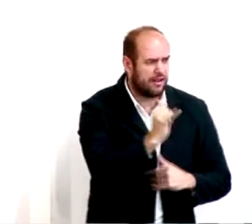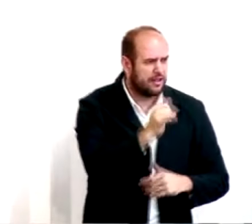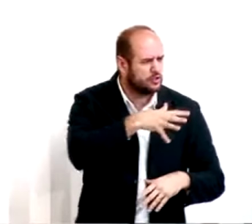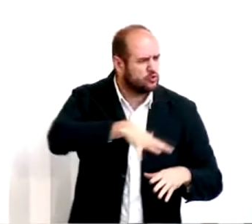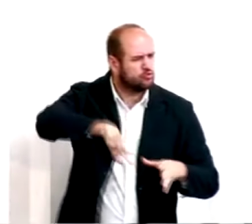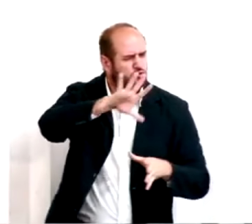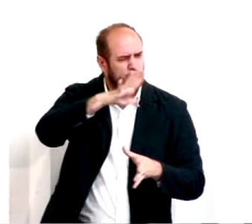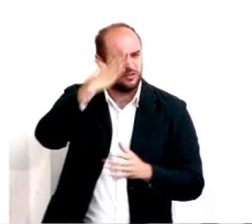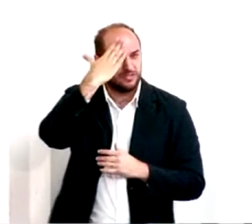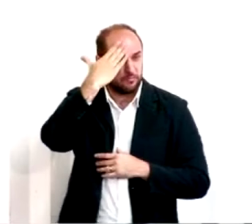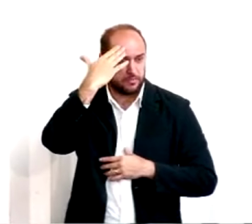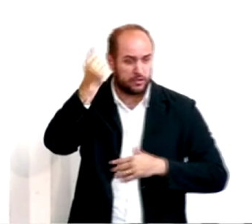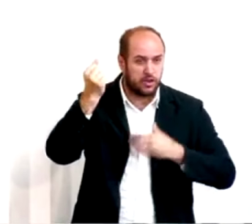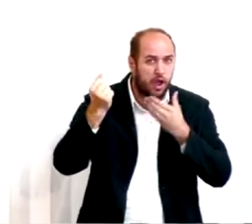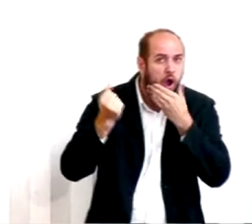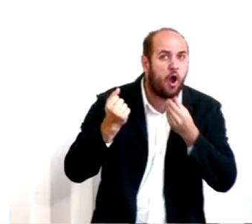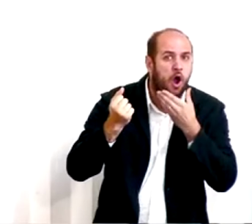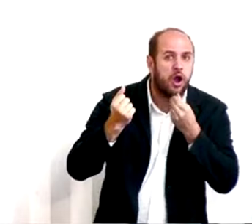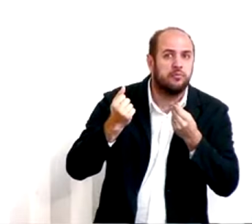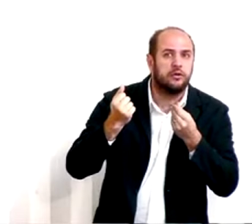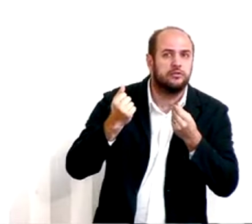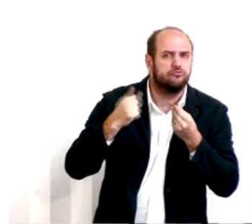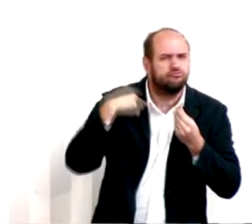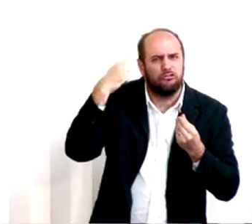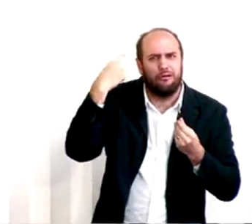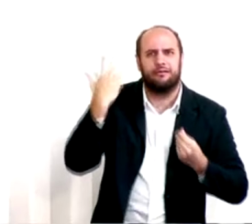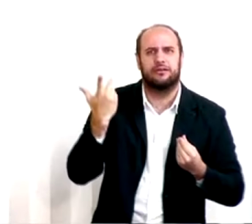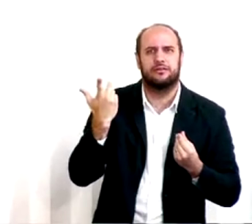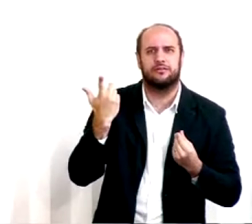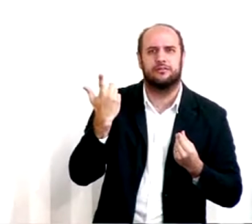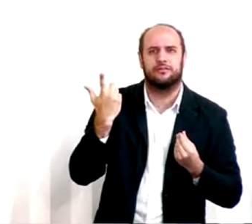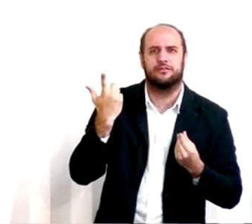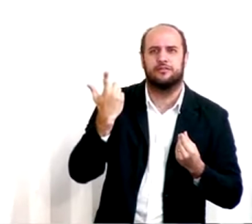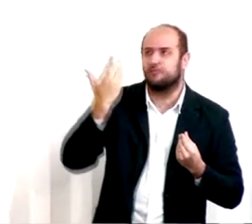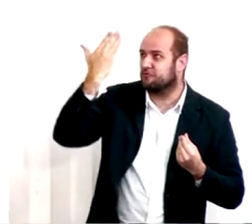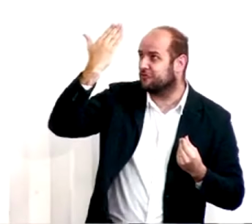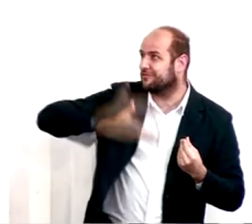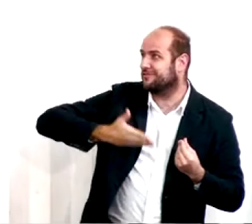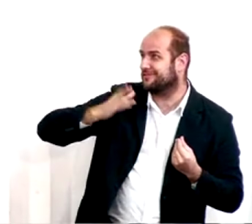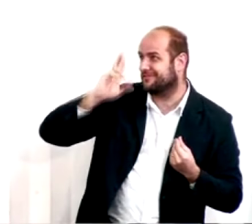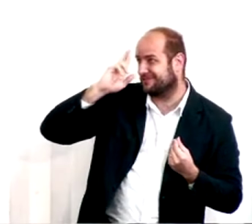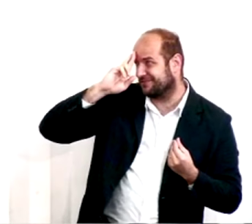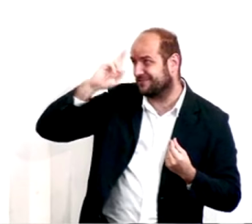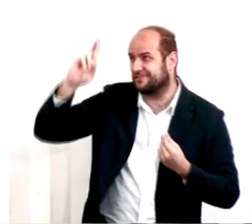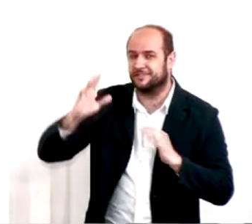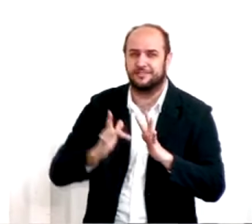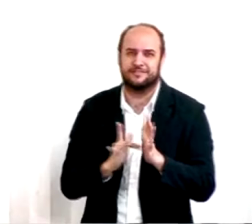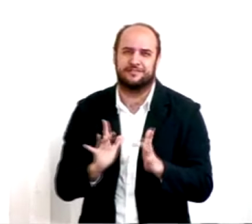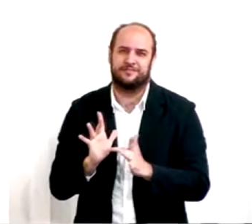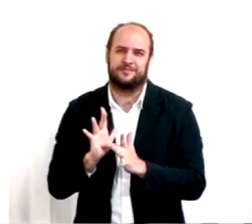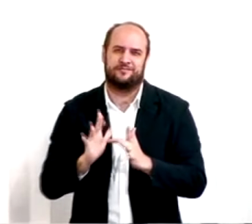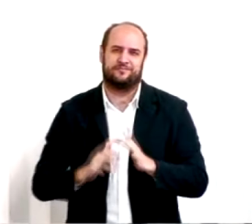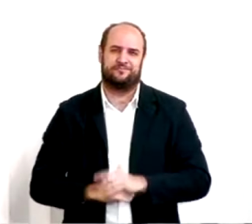toda a sabedoria humana é louca perante a sabedoria Santa de Jesus